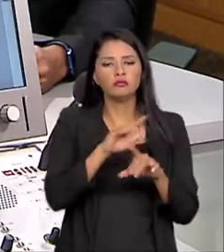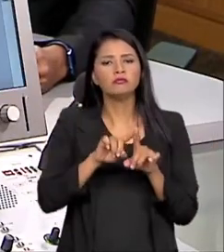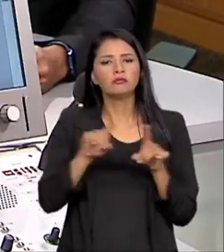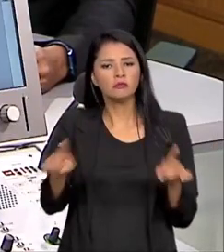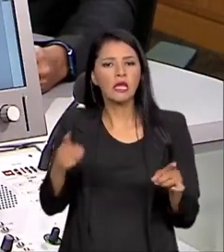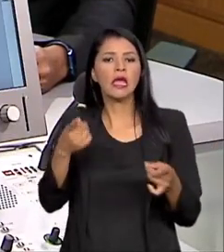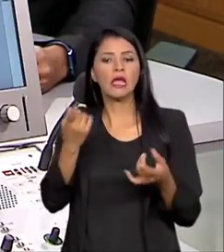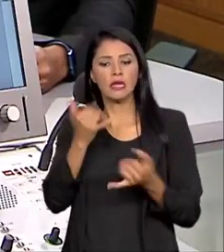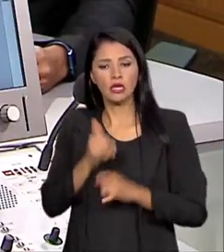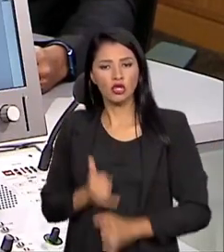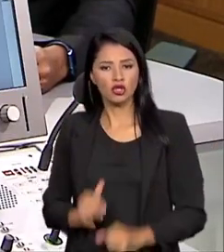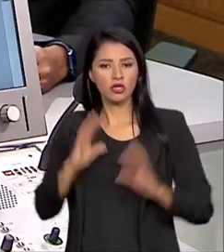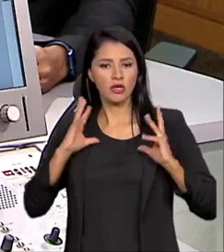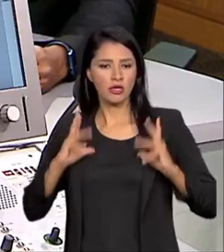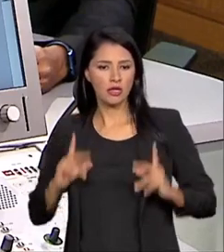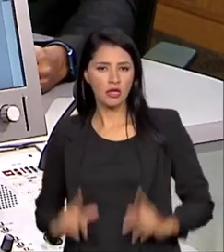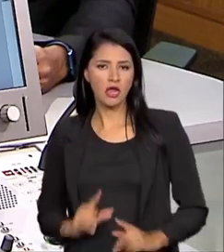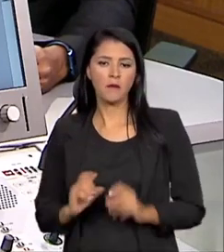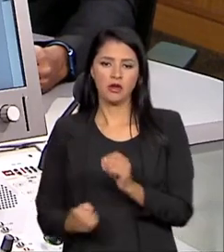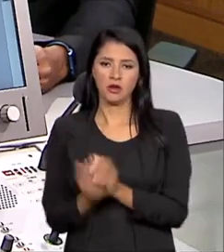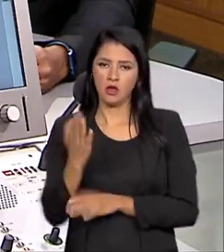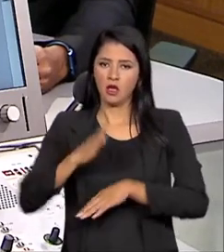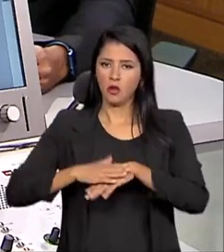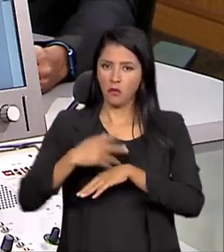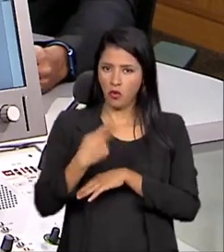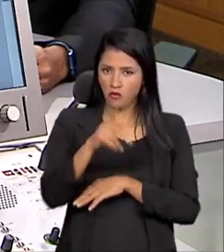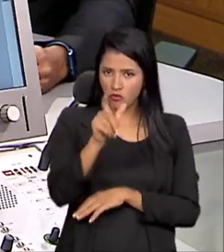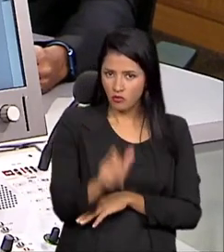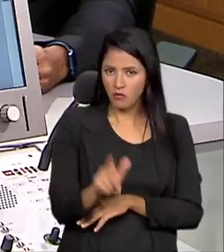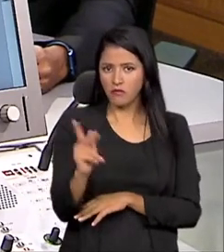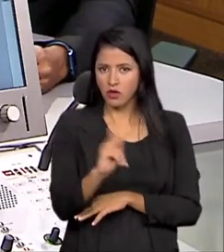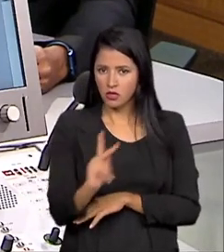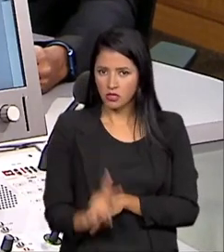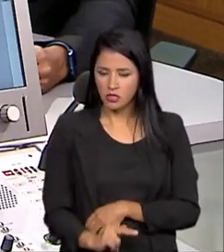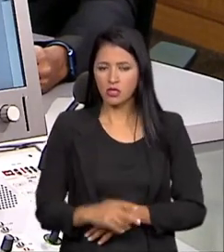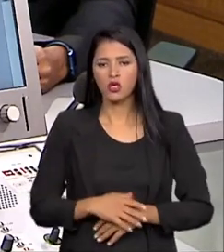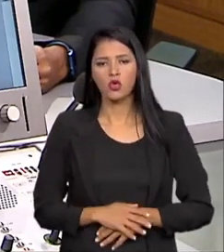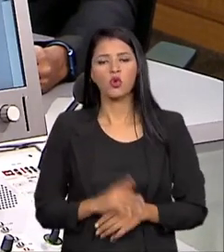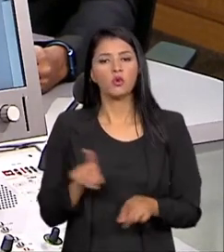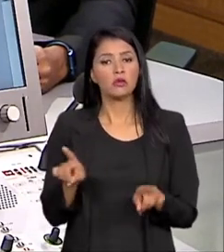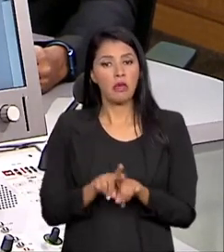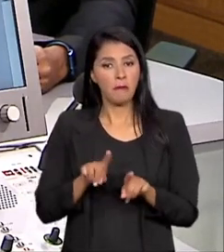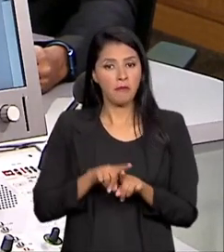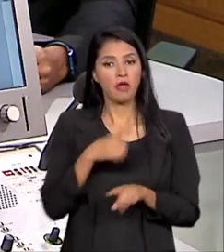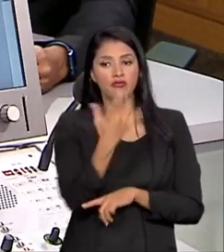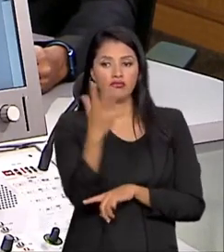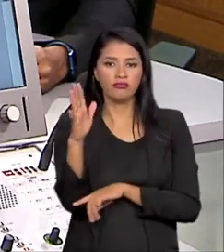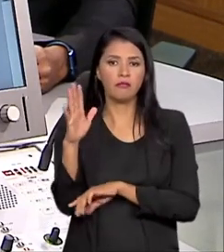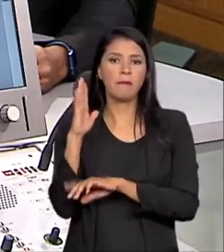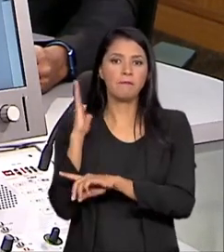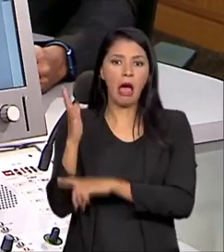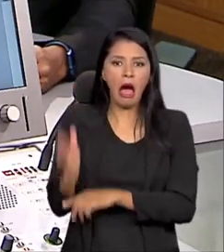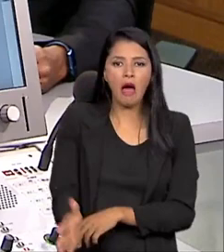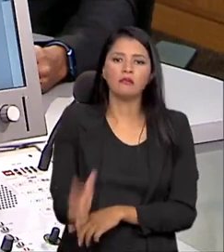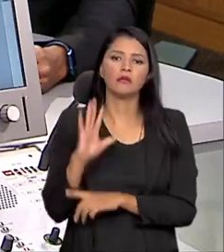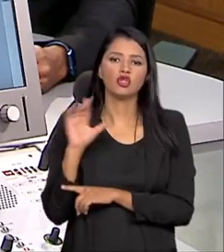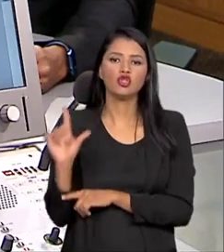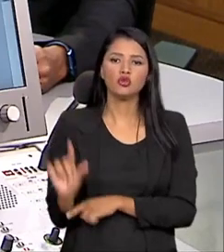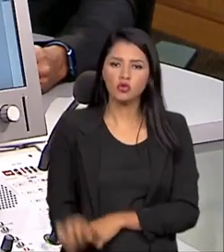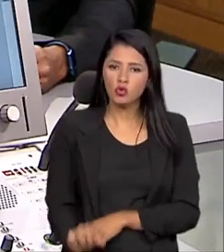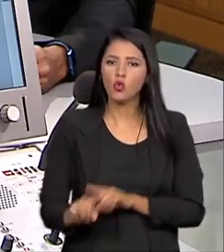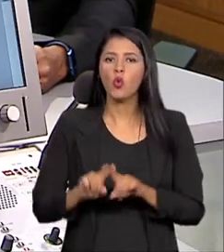de energia limpa e sustentável desenvolvidas aqui no país também promove ações para redução do desmatamento a correta destinação de